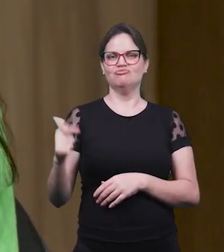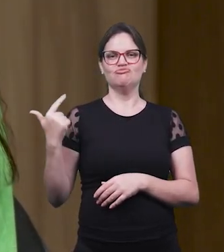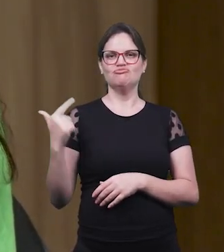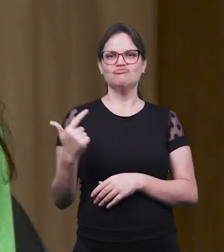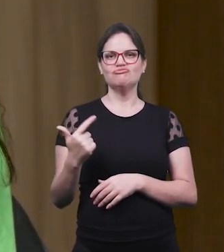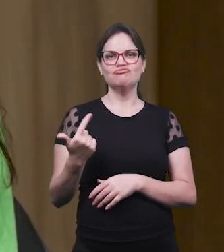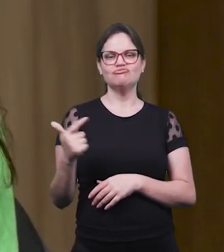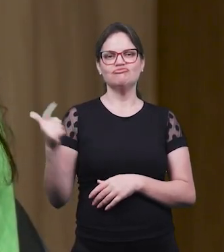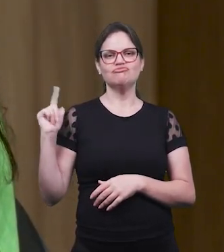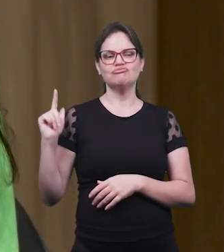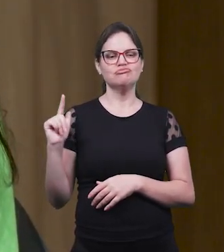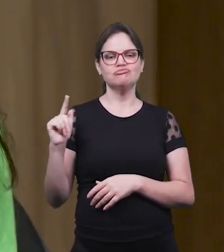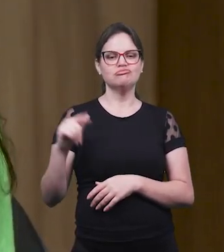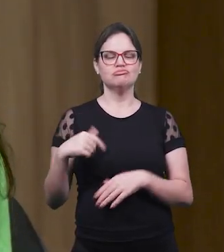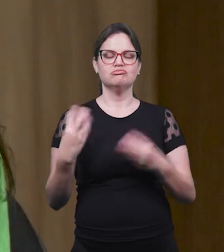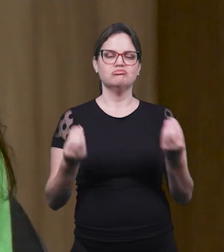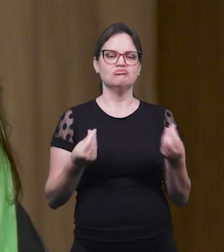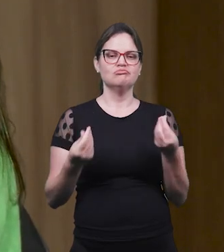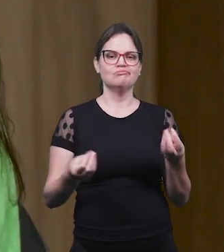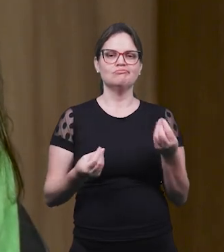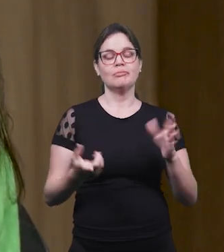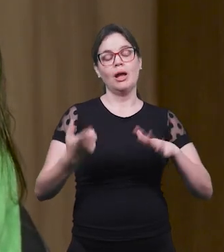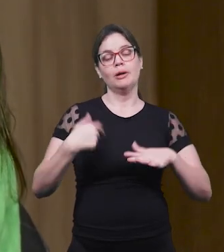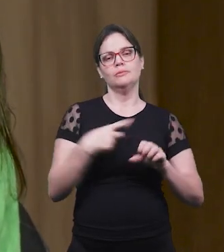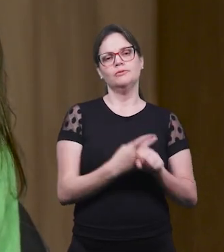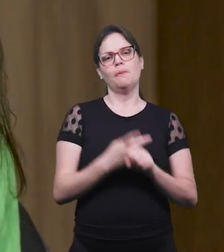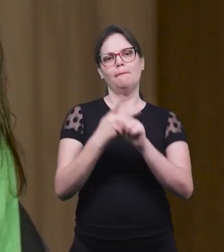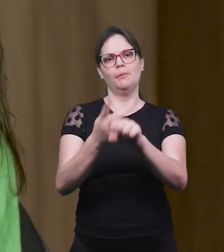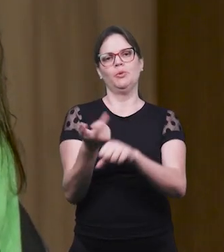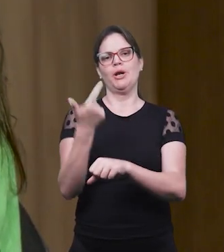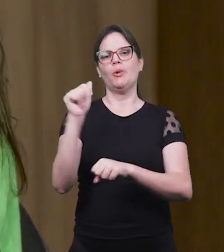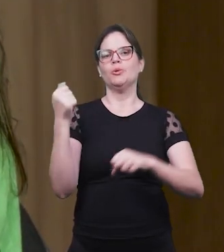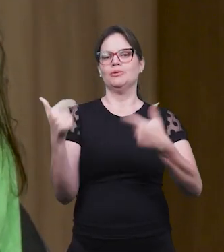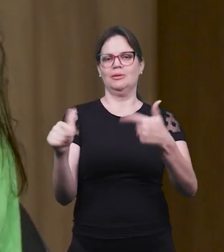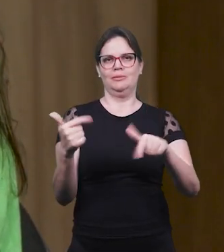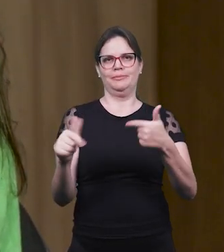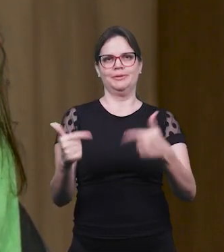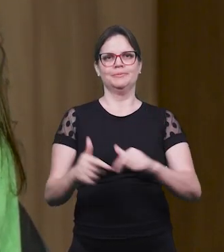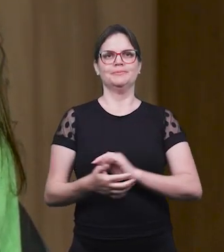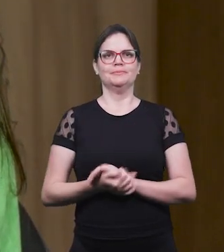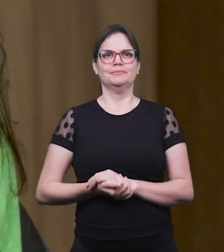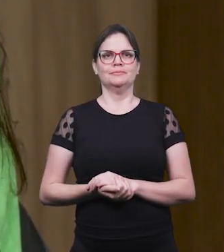não acordei. Então eu fui procurar um emprego